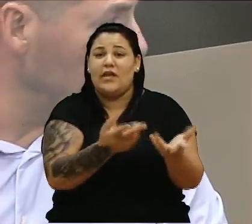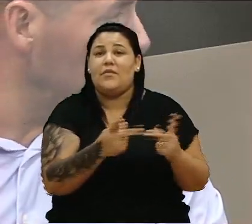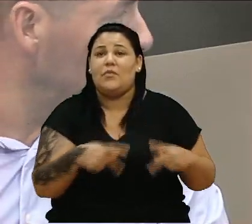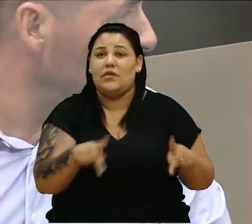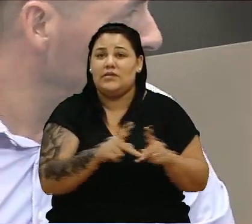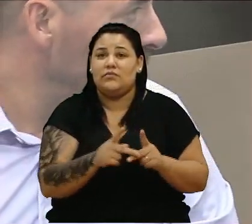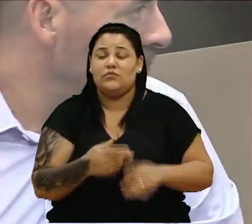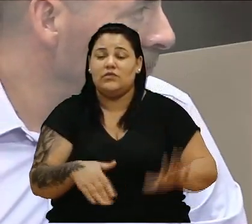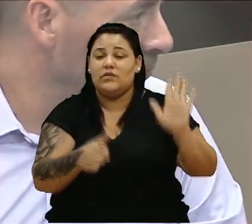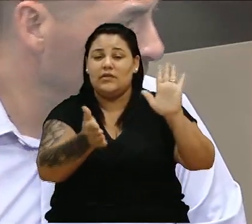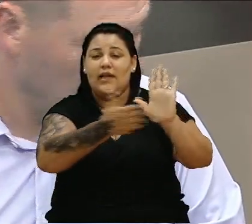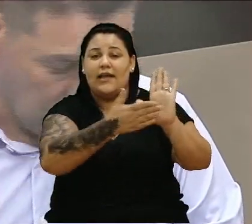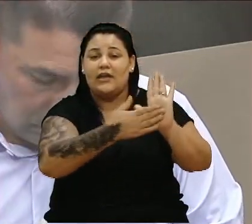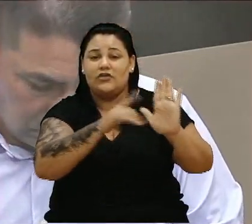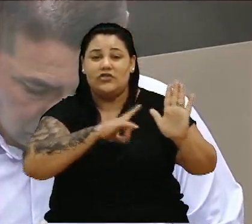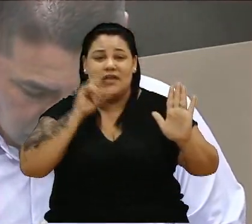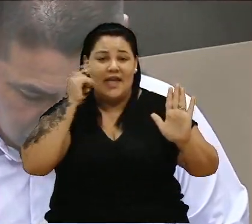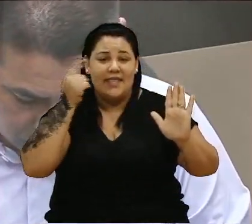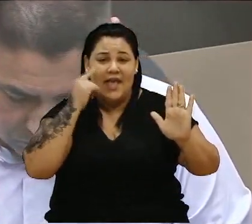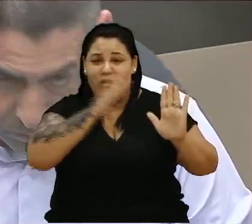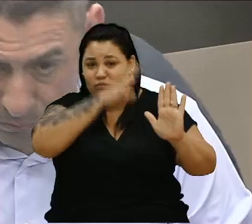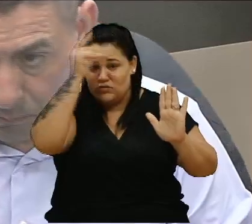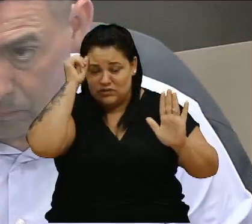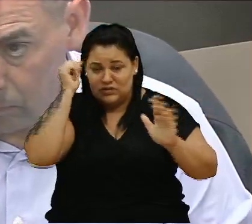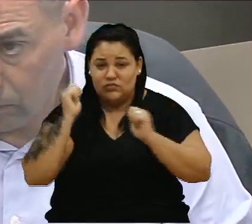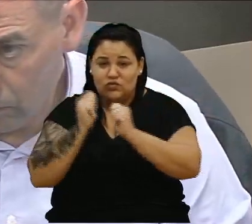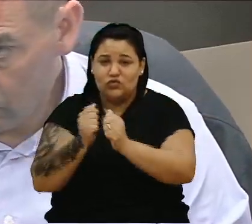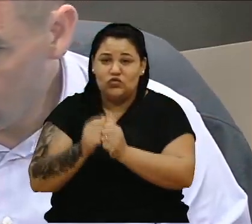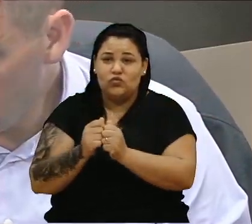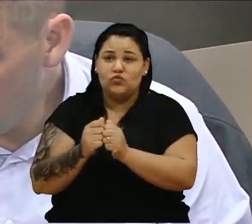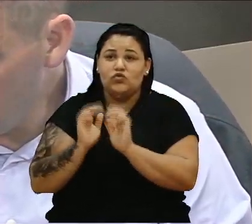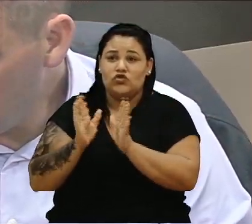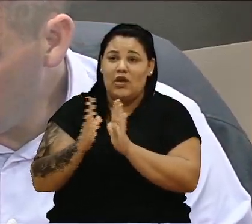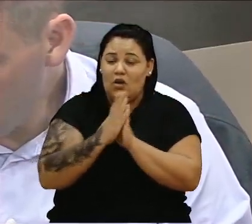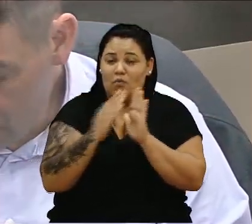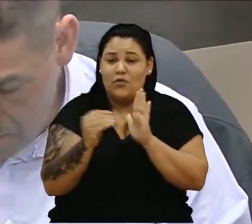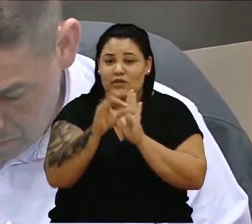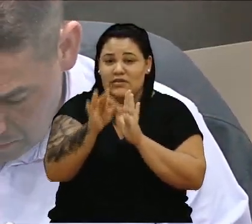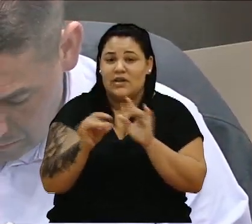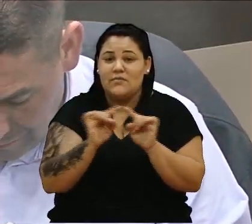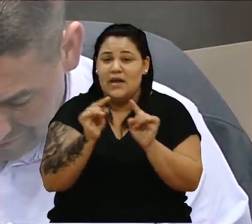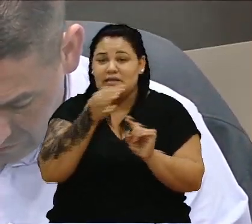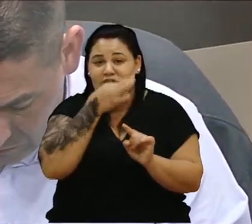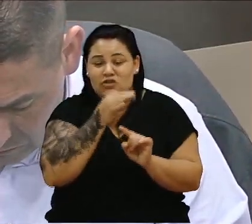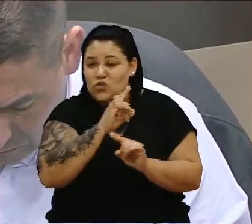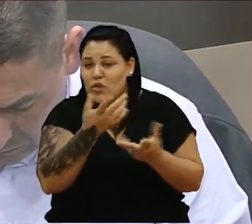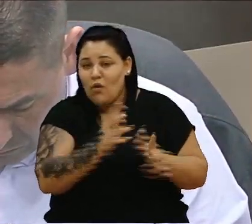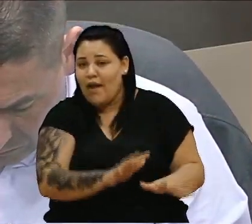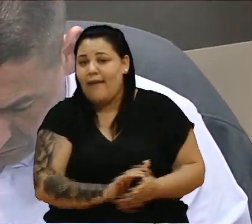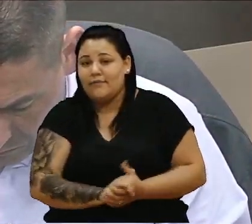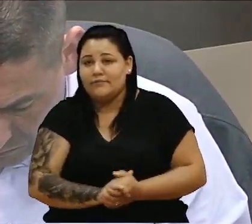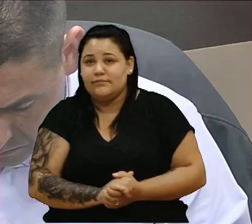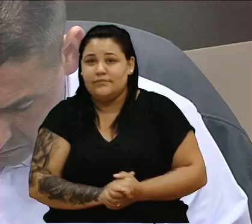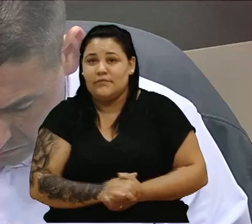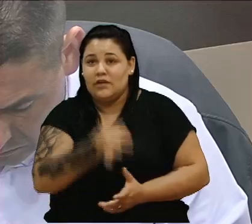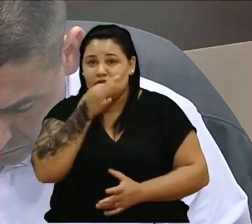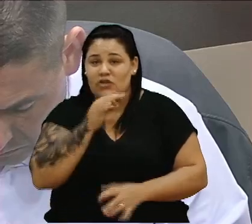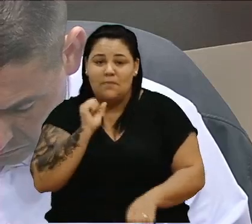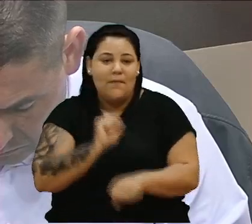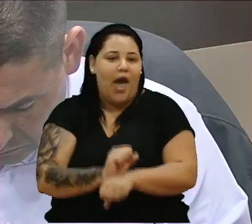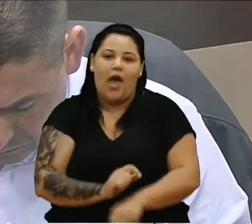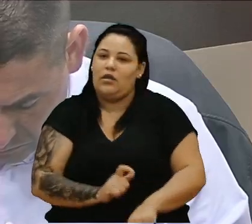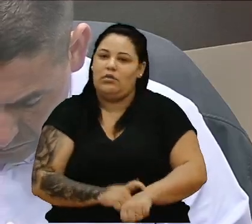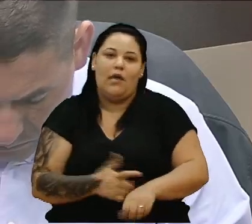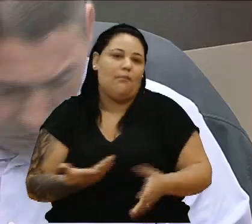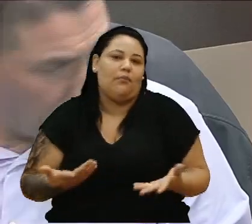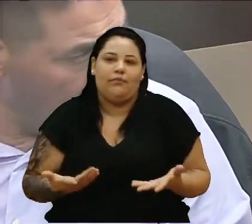aqui, ó. A gente tem a ideia, os municípios aqui do lado estão fazendo, tá dando certo, mas Caxias do Sul não. Caxias parou no tempo